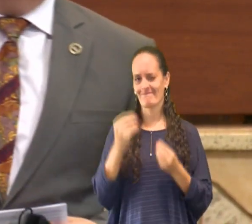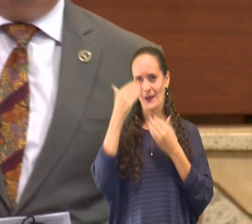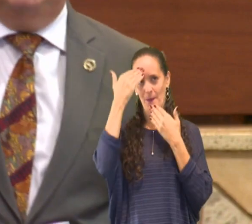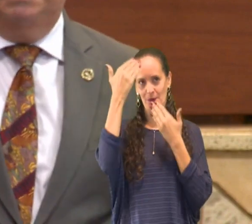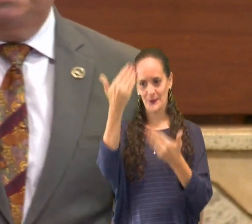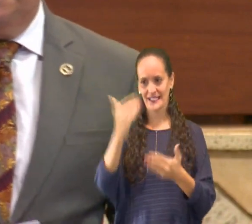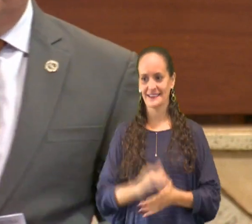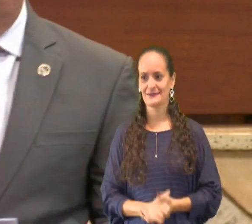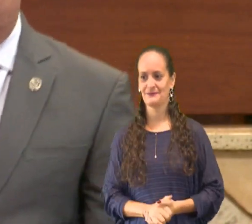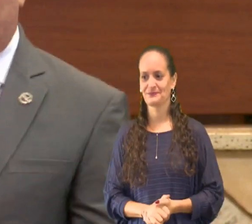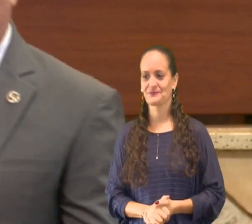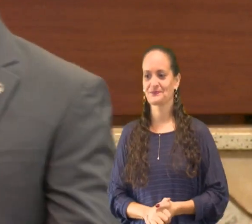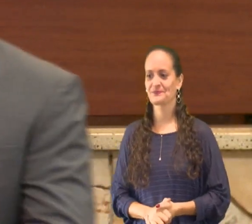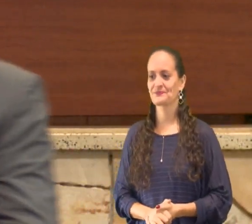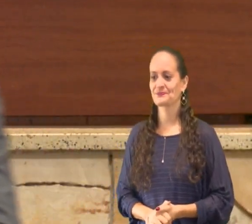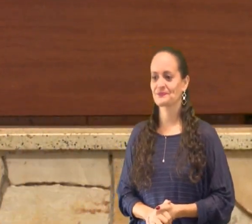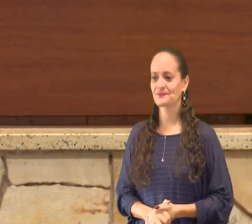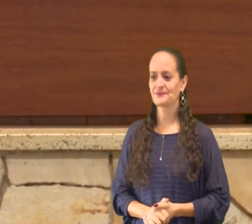obrigado.